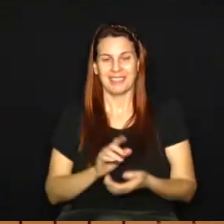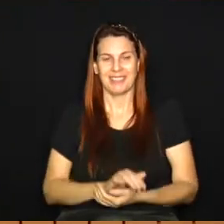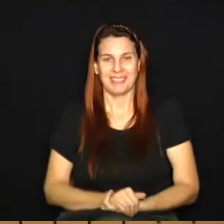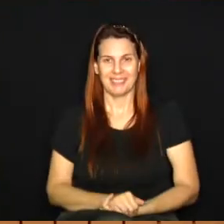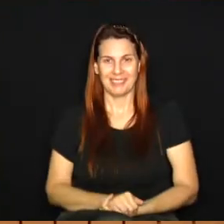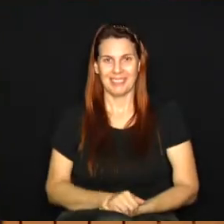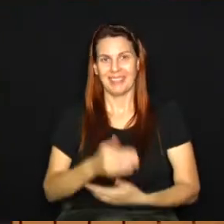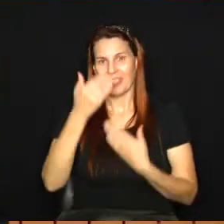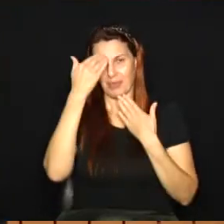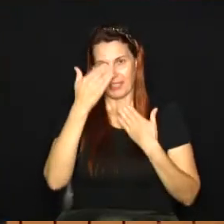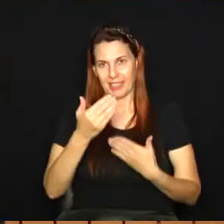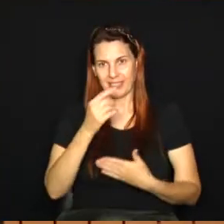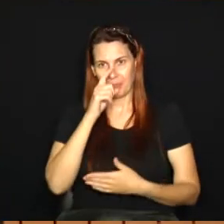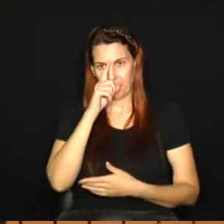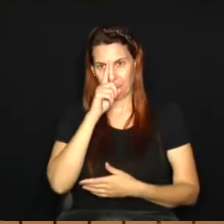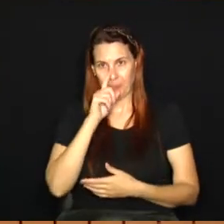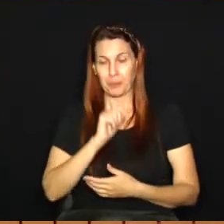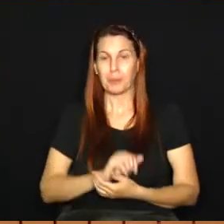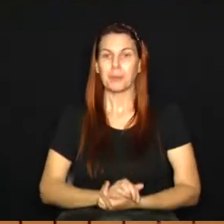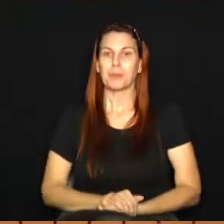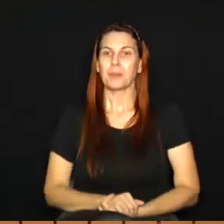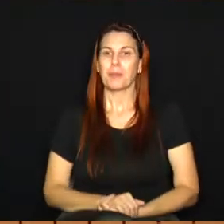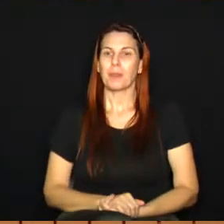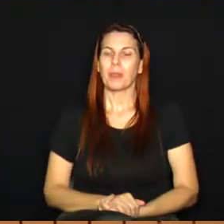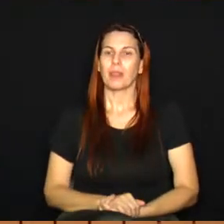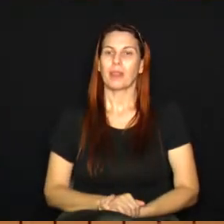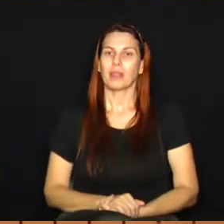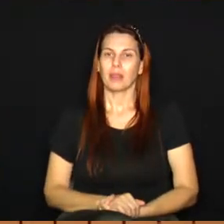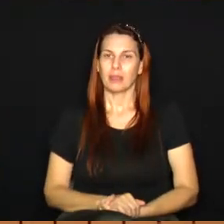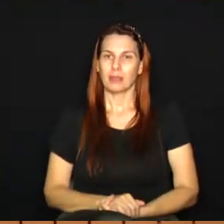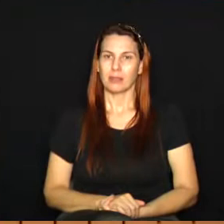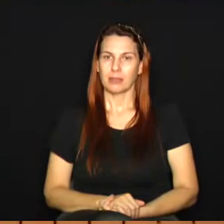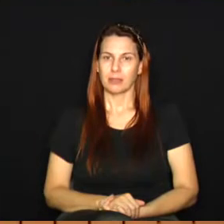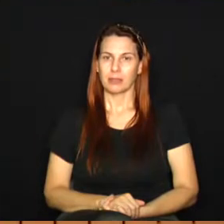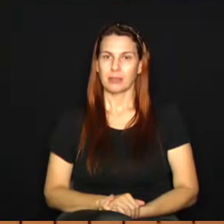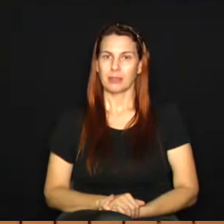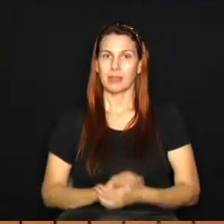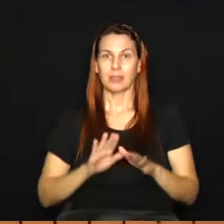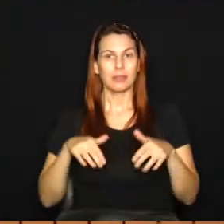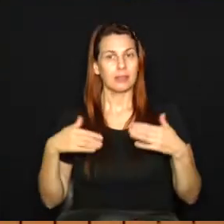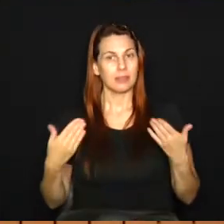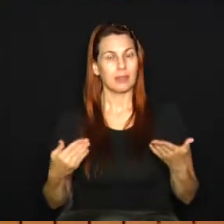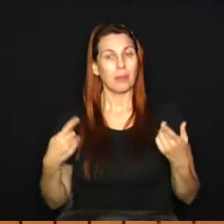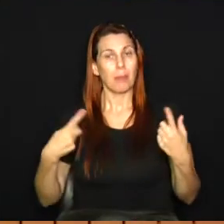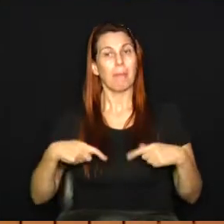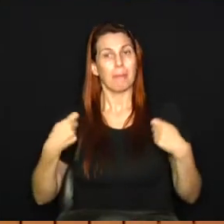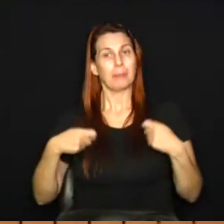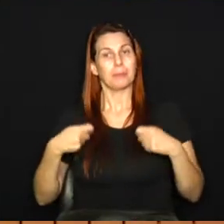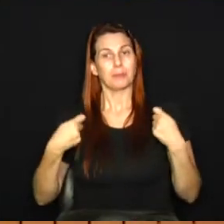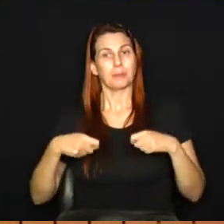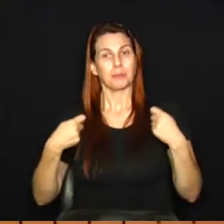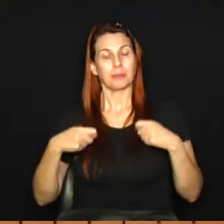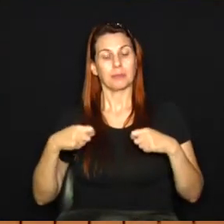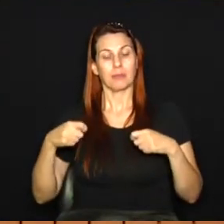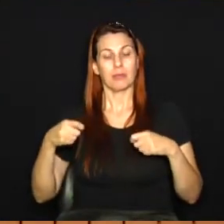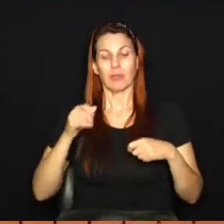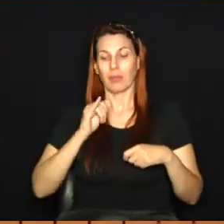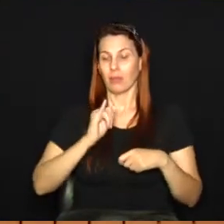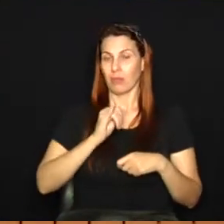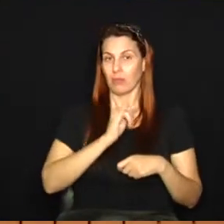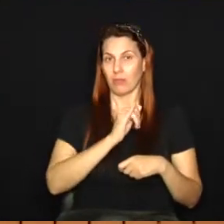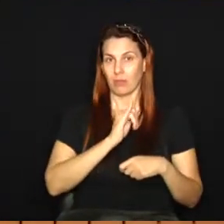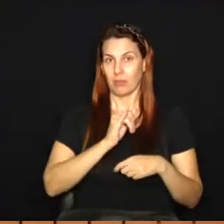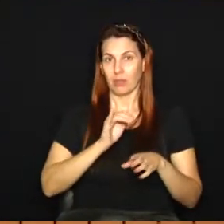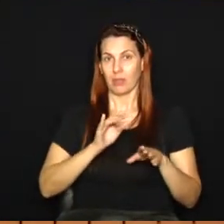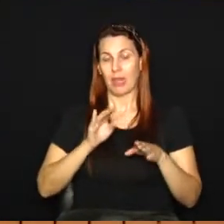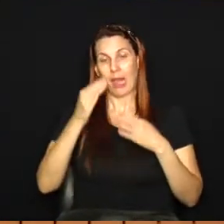Muito obrigado. Bom, não podia então deixar de, nesta fala, ter, então, além